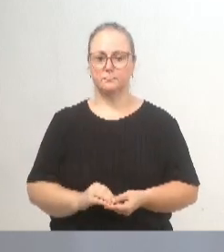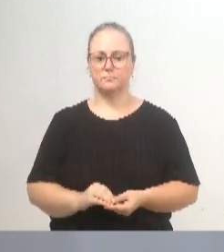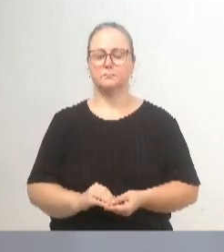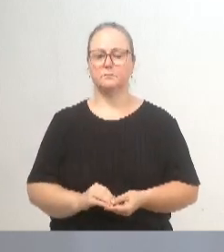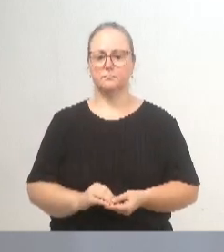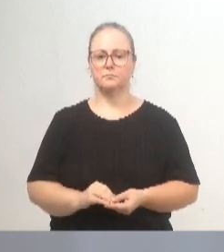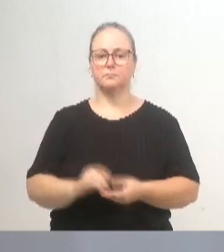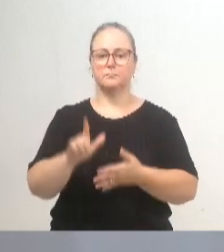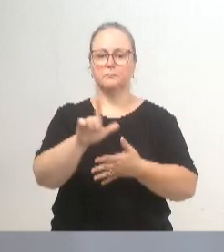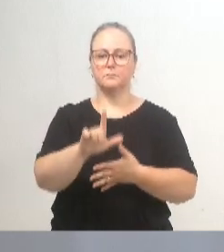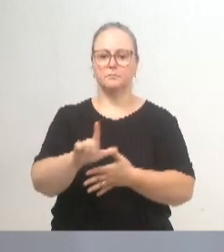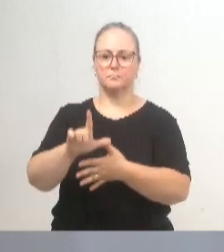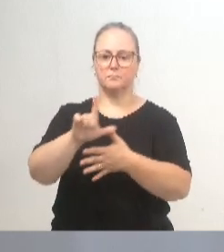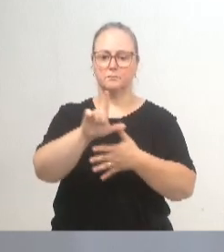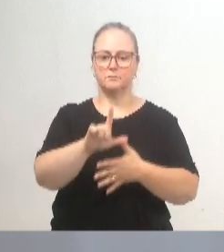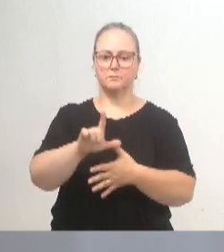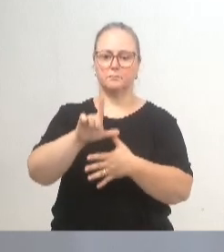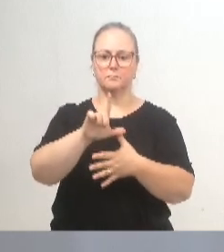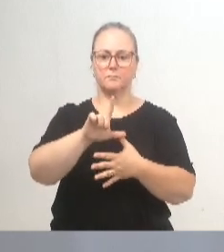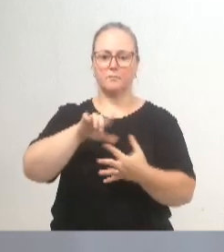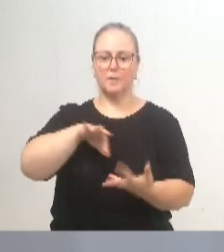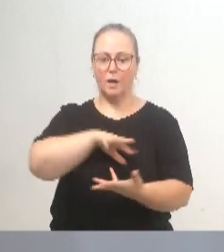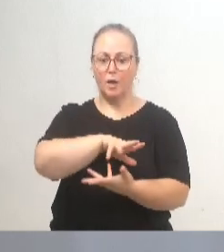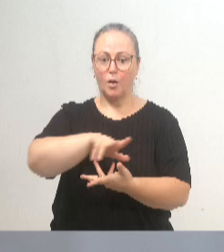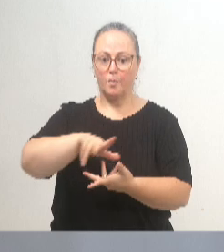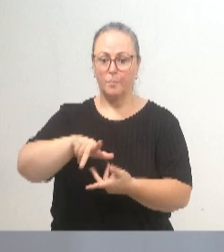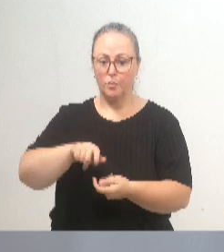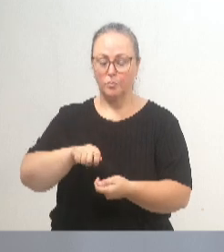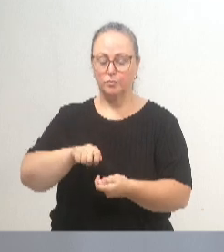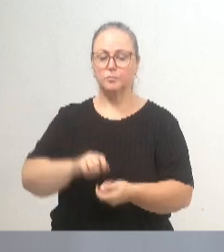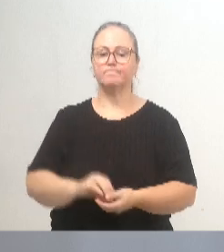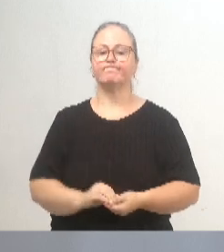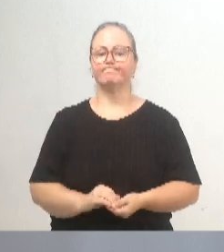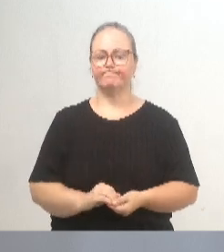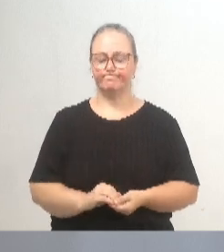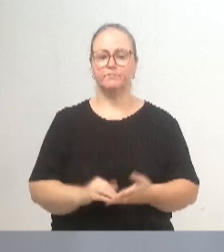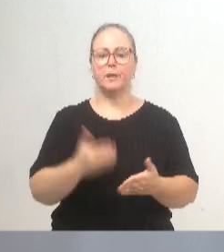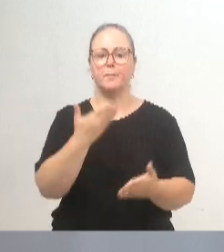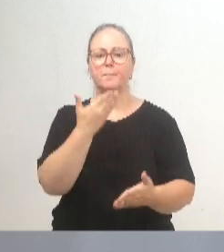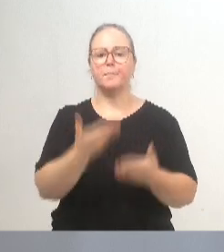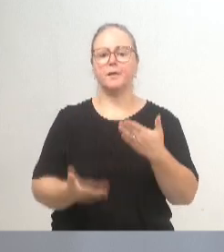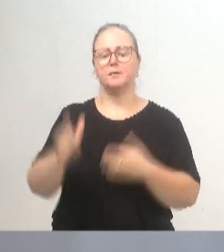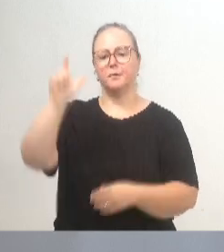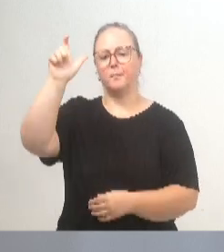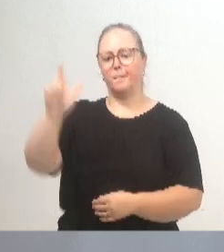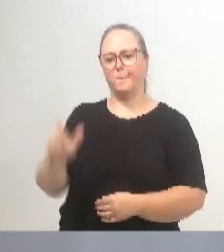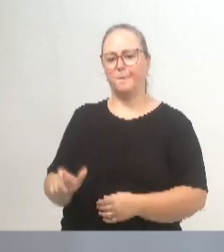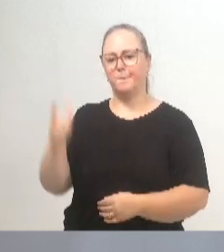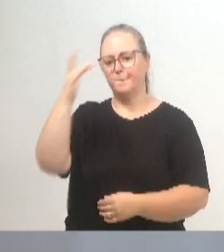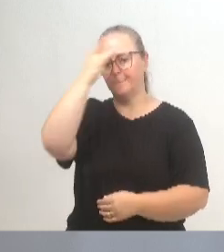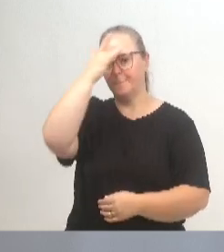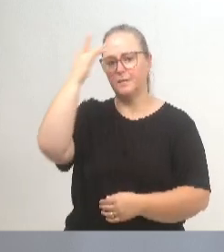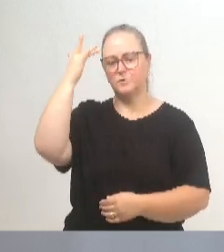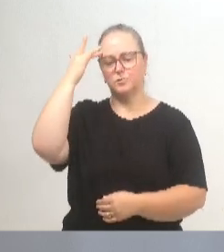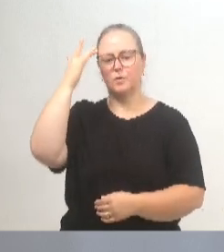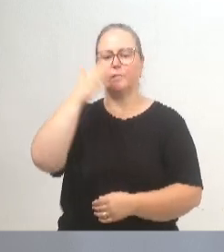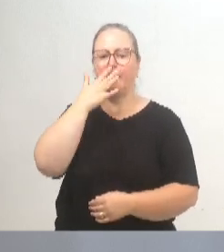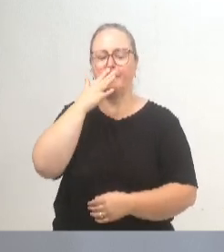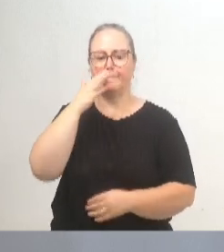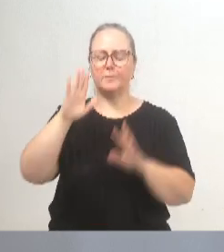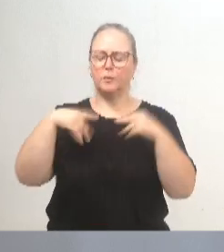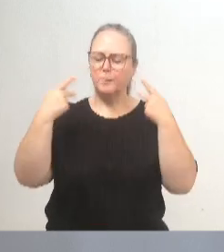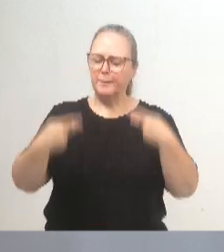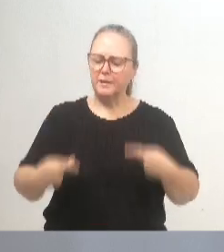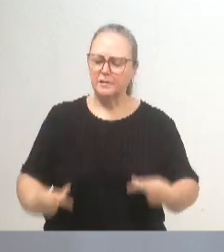América Latina, mas o mundo, perdeu um quadro excepcional da política nacional, um progressista, um